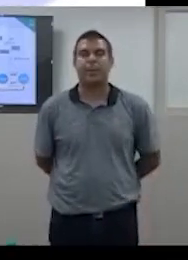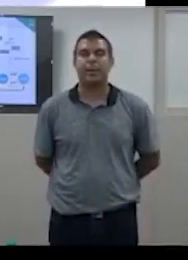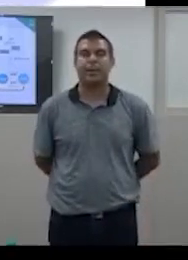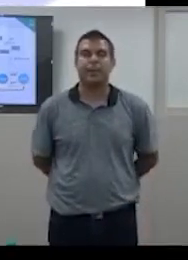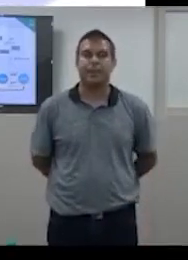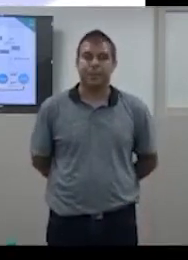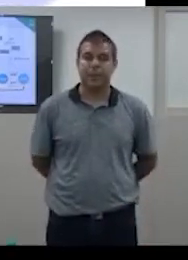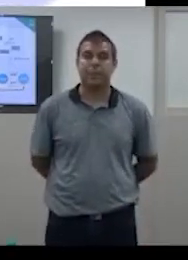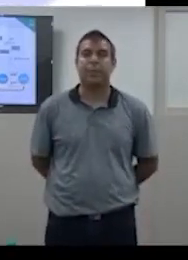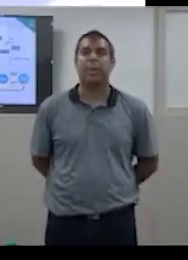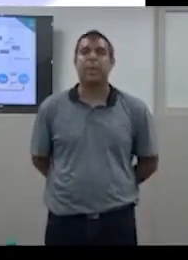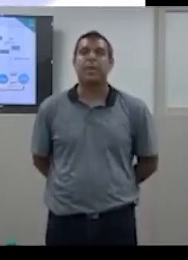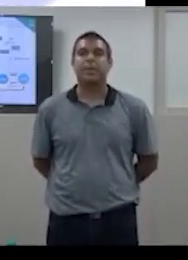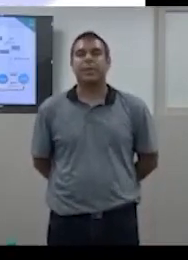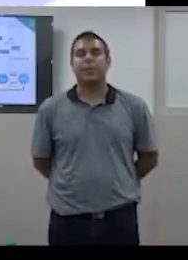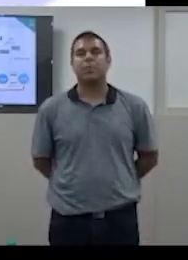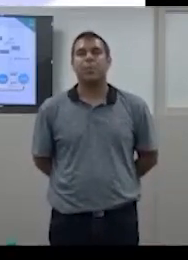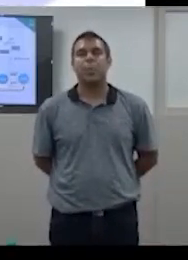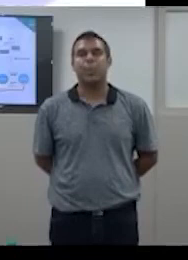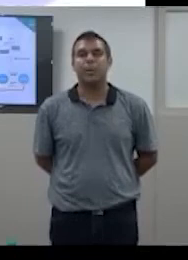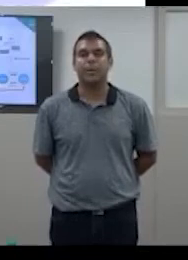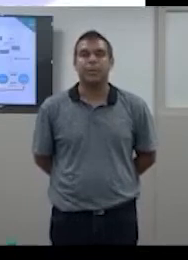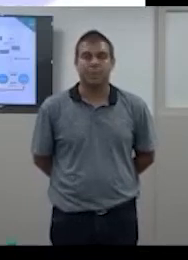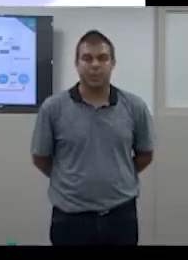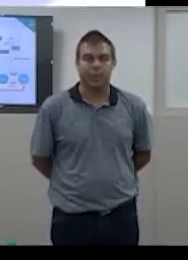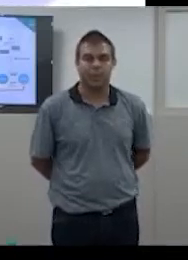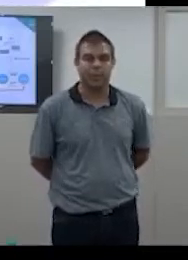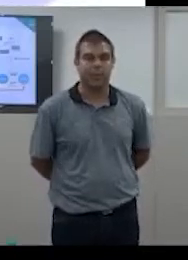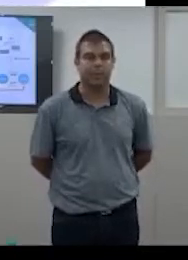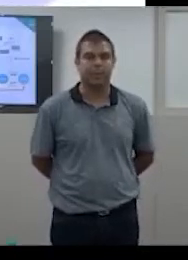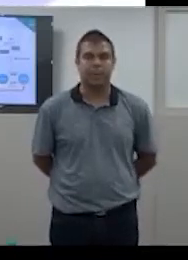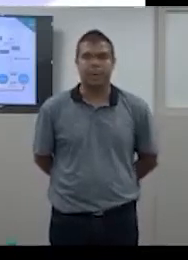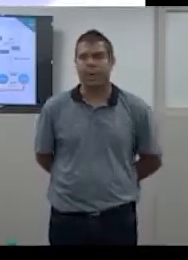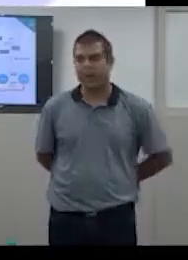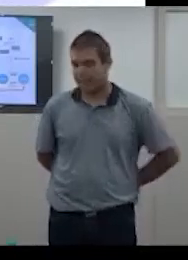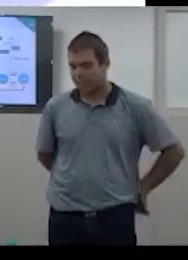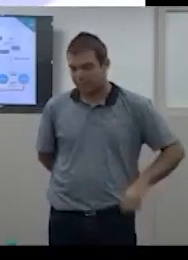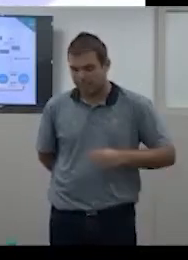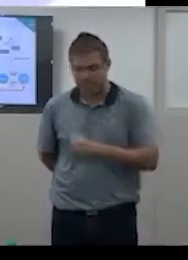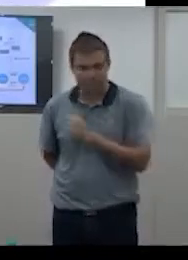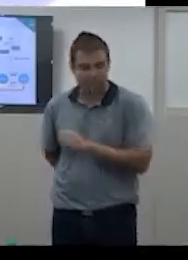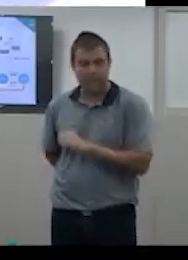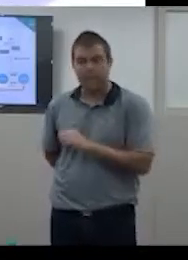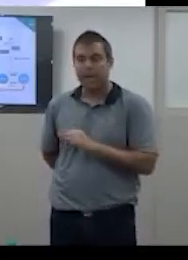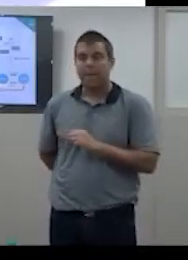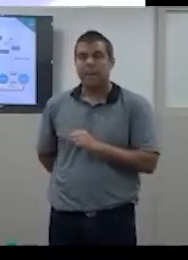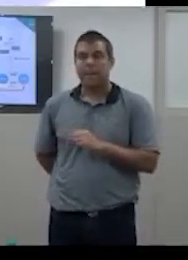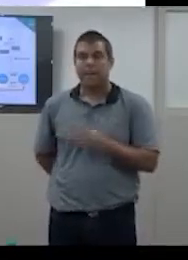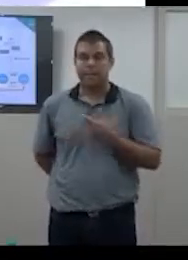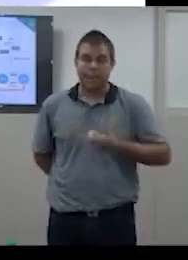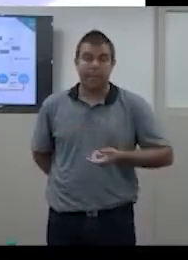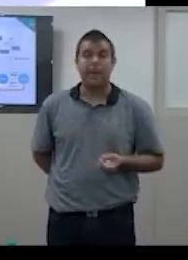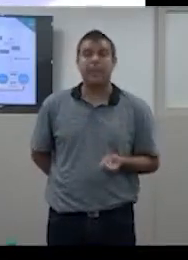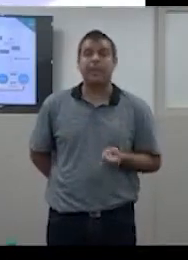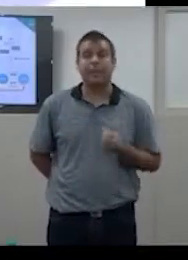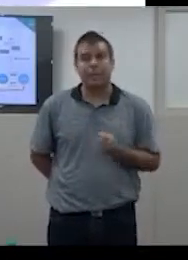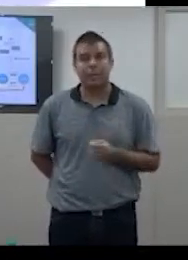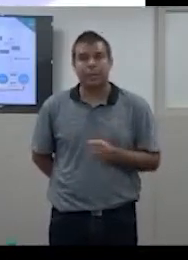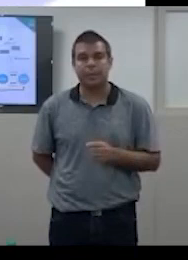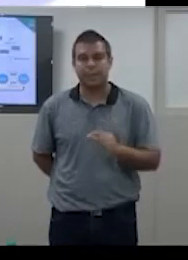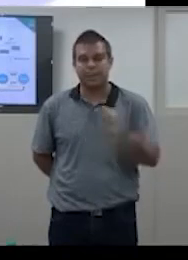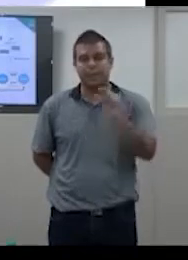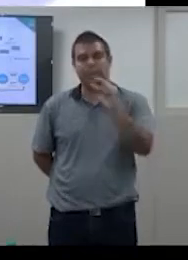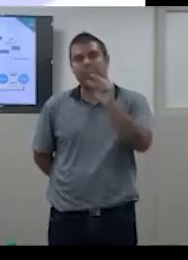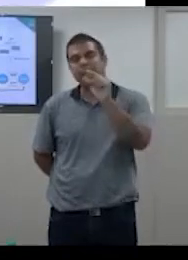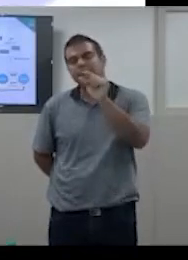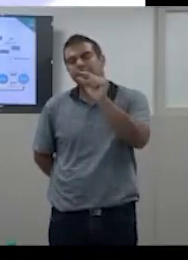acaba trabalhando com esse processo. E assim, um componente que vocês usam na casa de vocês, pessoal, eu não tenho nenhuma aqui, mas a mãe de vocês